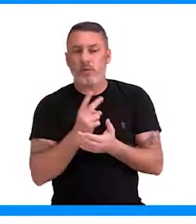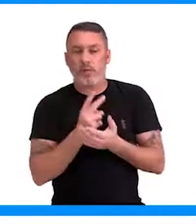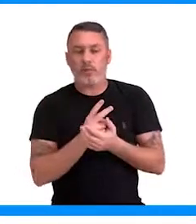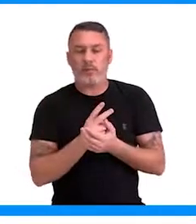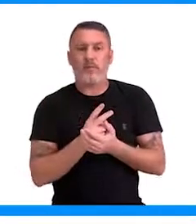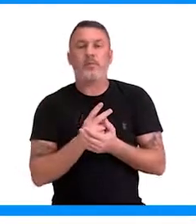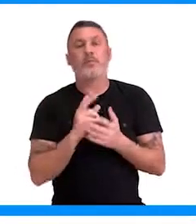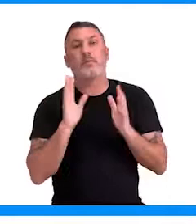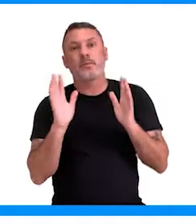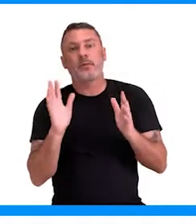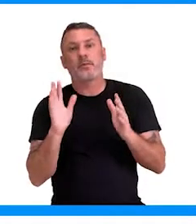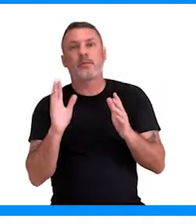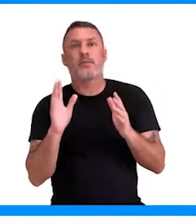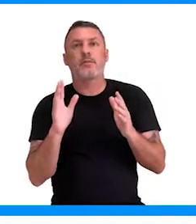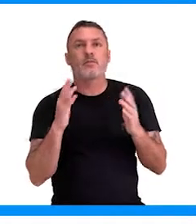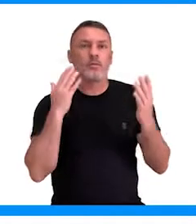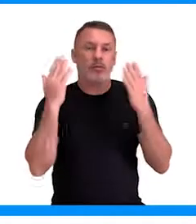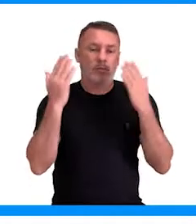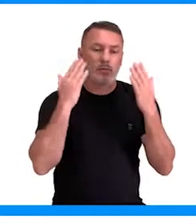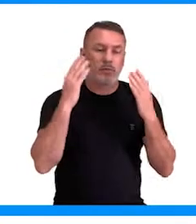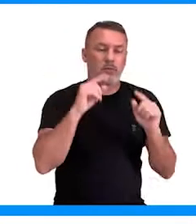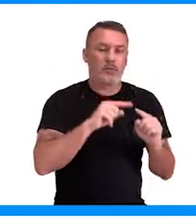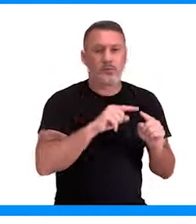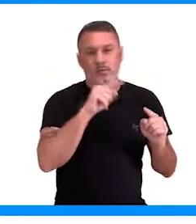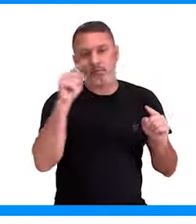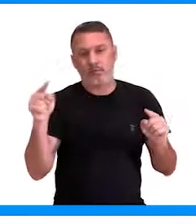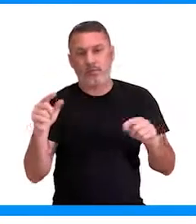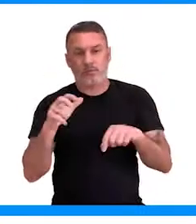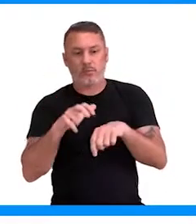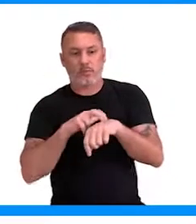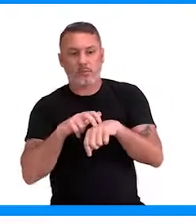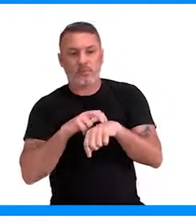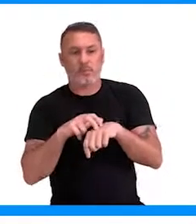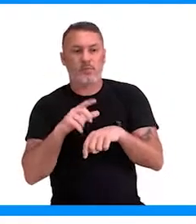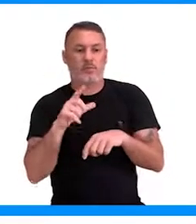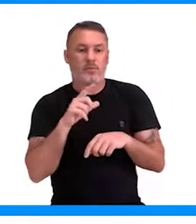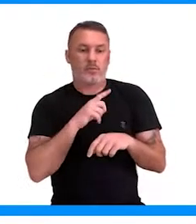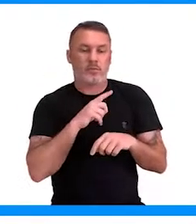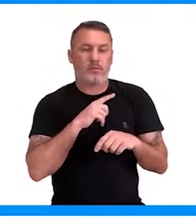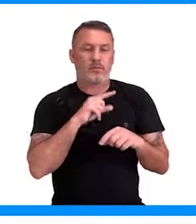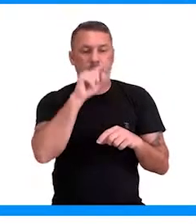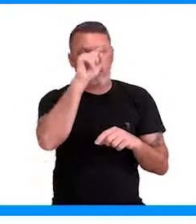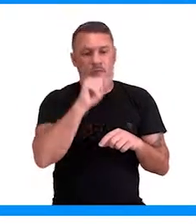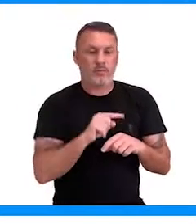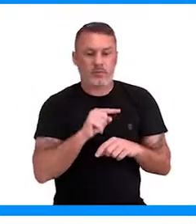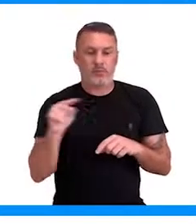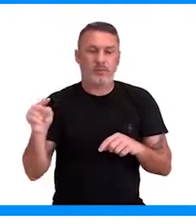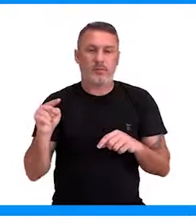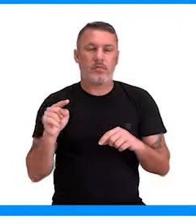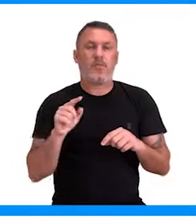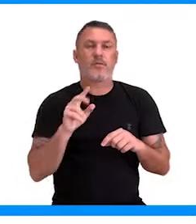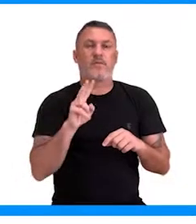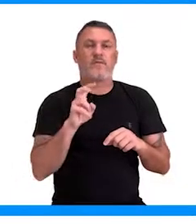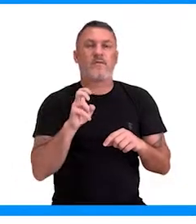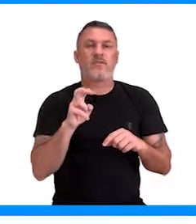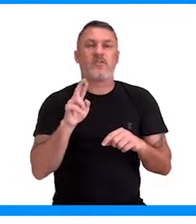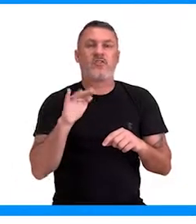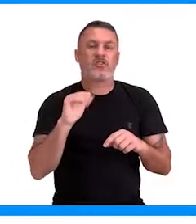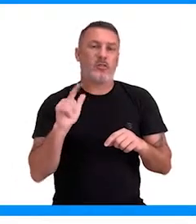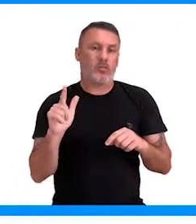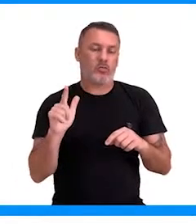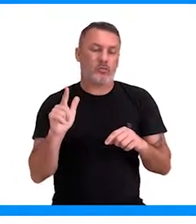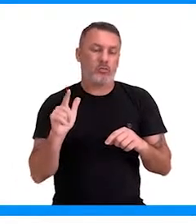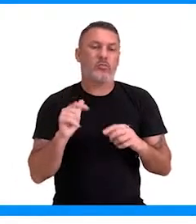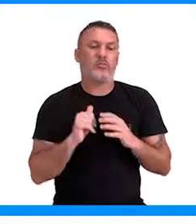constante. Em compensação, a seta verde vai sofrer os efeitos da gravidade que atua na